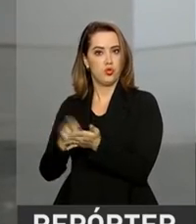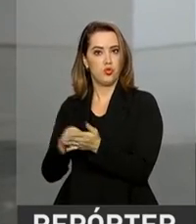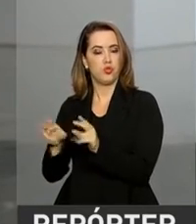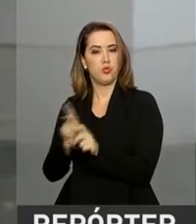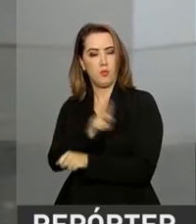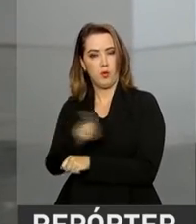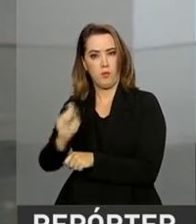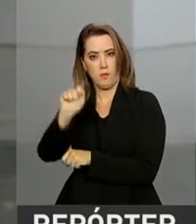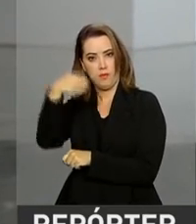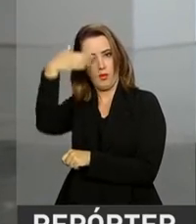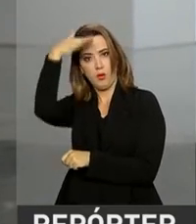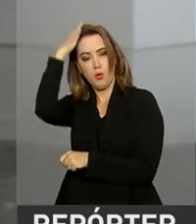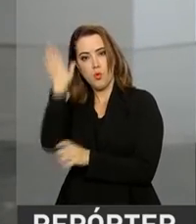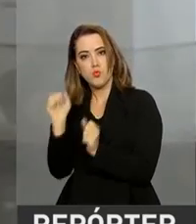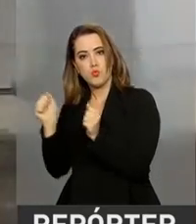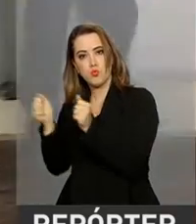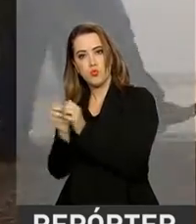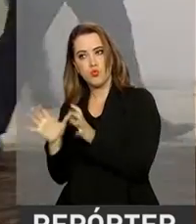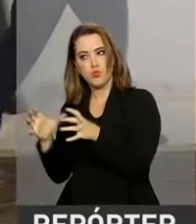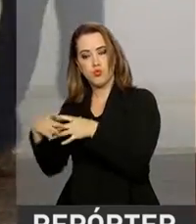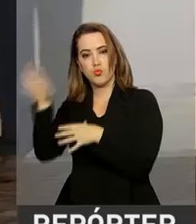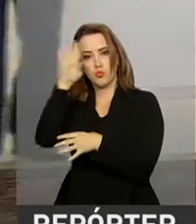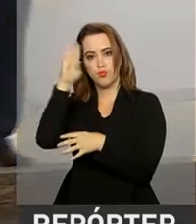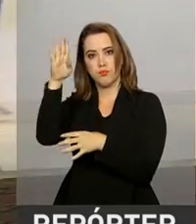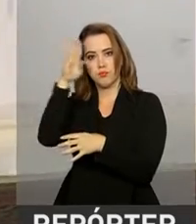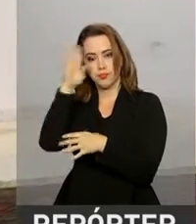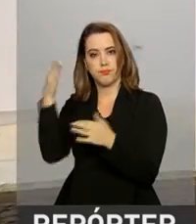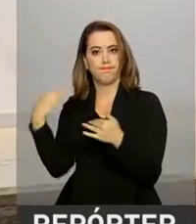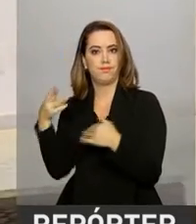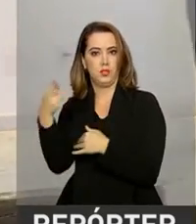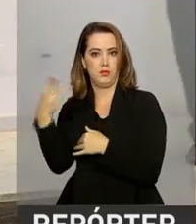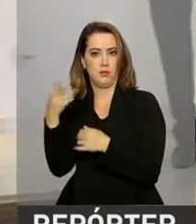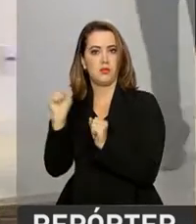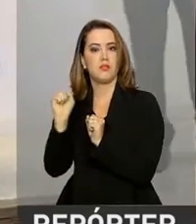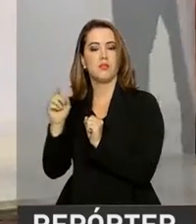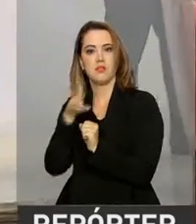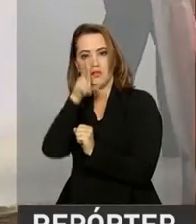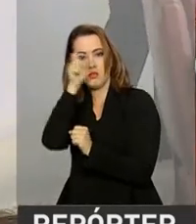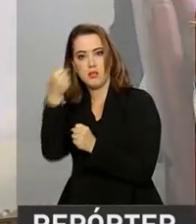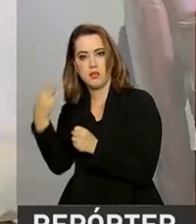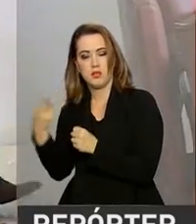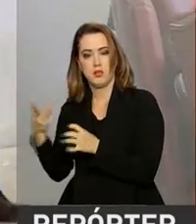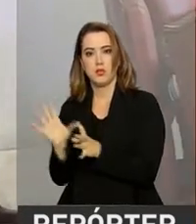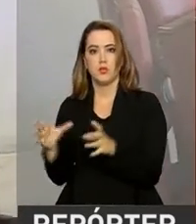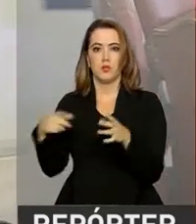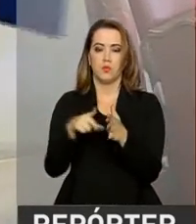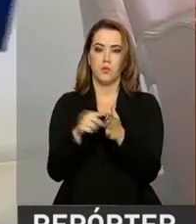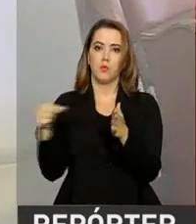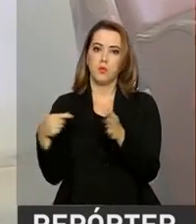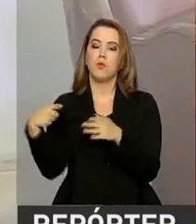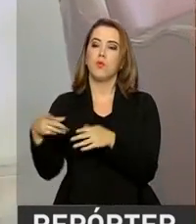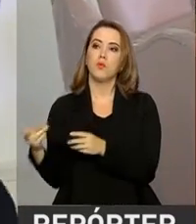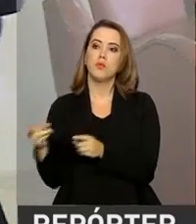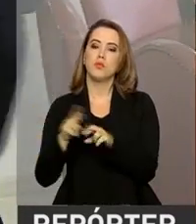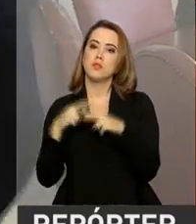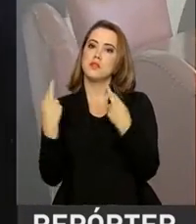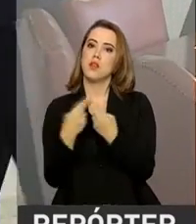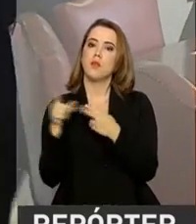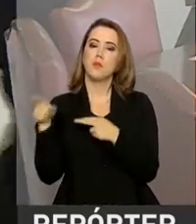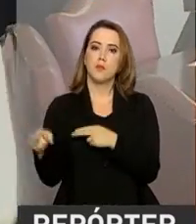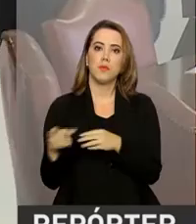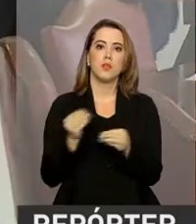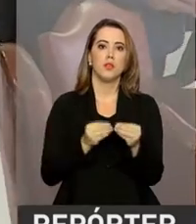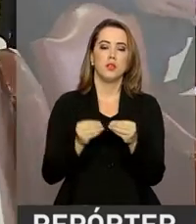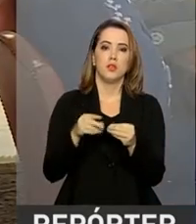com os comandantes do exército da marinha e da aeronáutica e também com os ministros aqui no palácio do planalto nessa reunião no gabinete presidencial